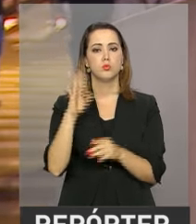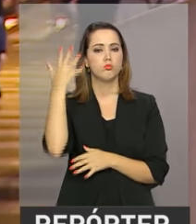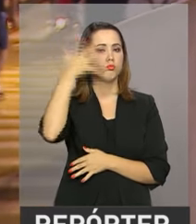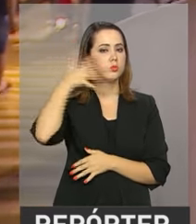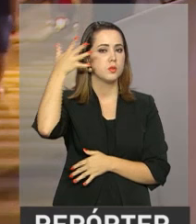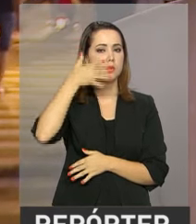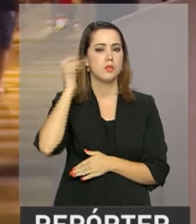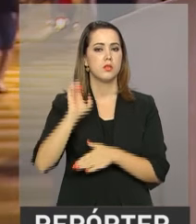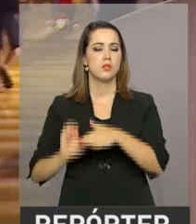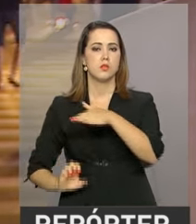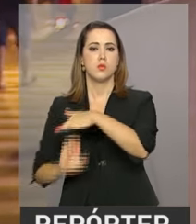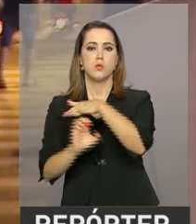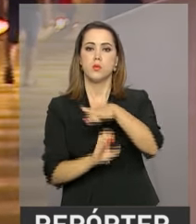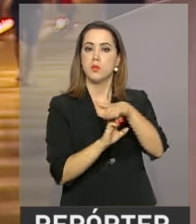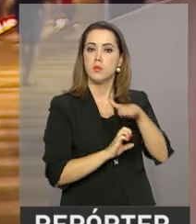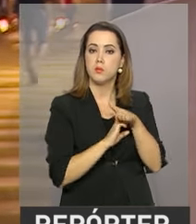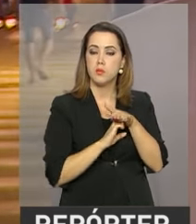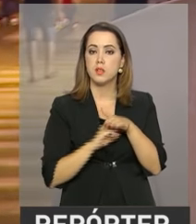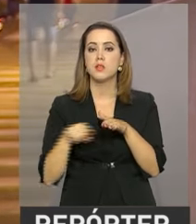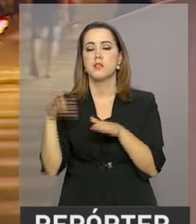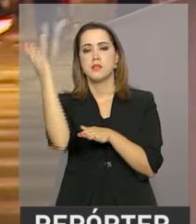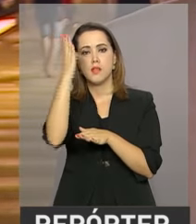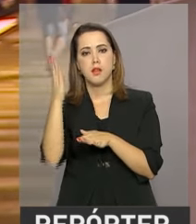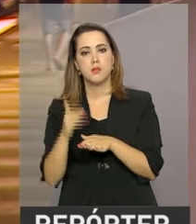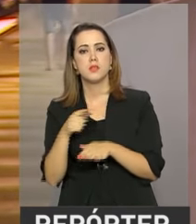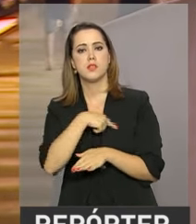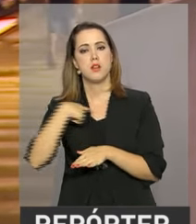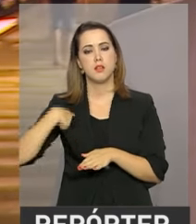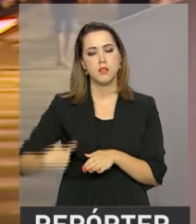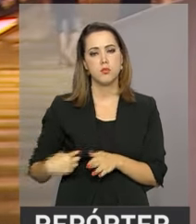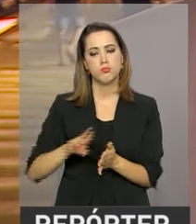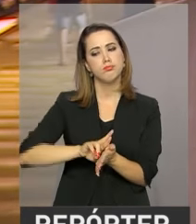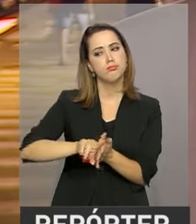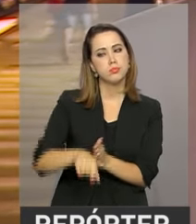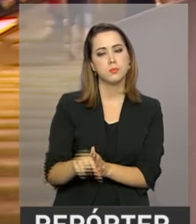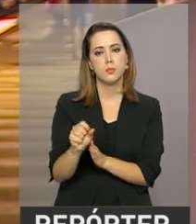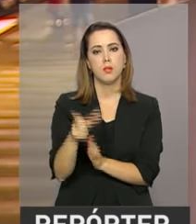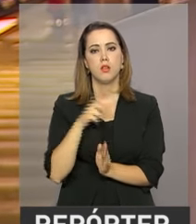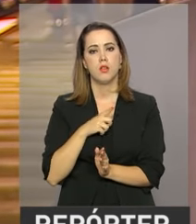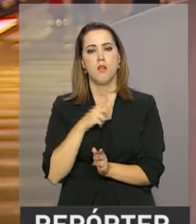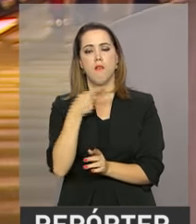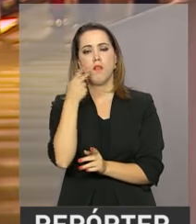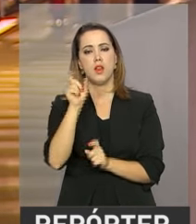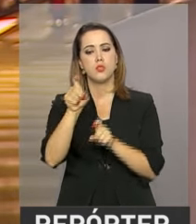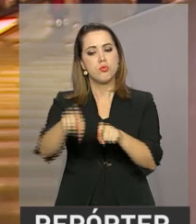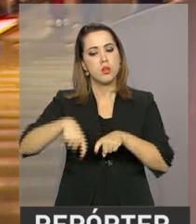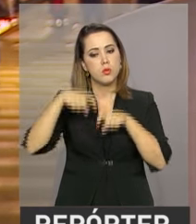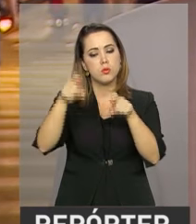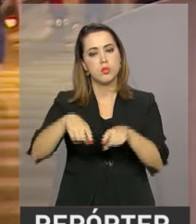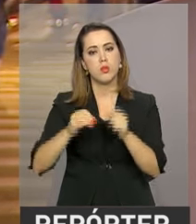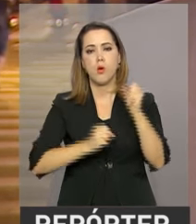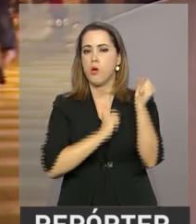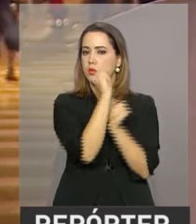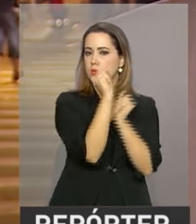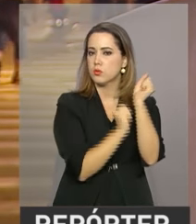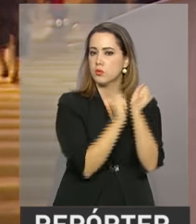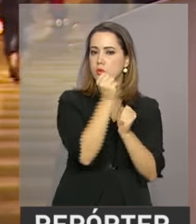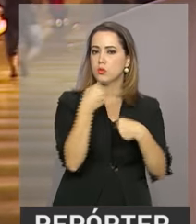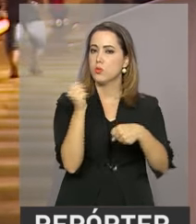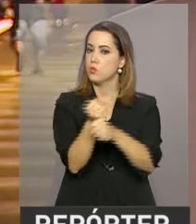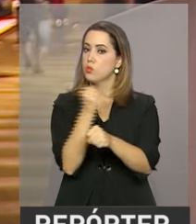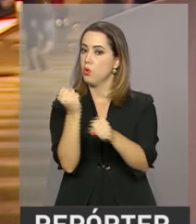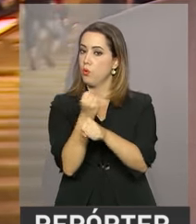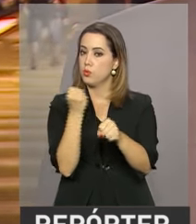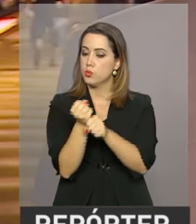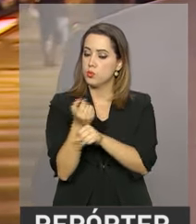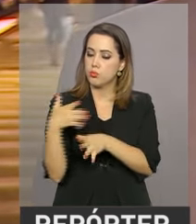empresários e investidores chineses e brasileiros que deve abordar temas como agronegócio, indústria e infraestrutura.